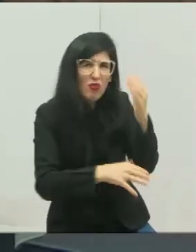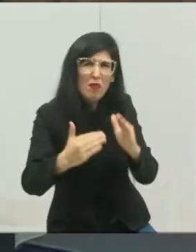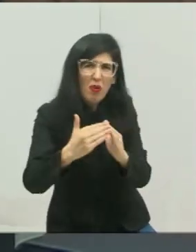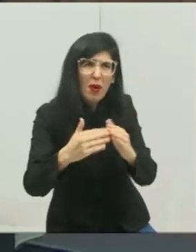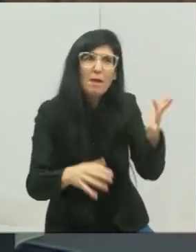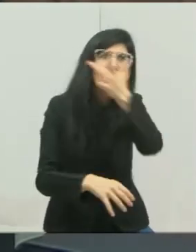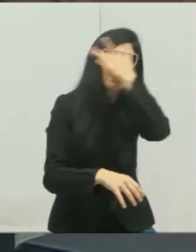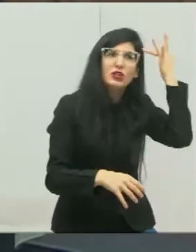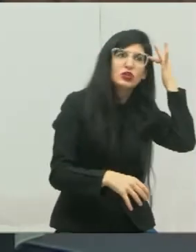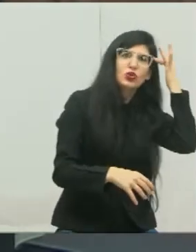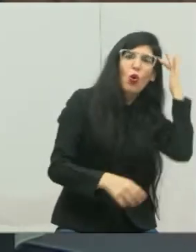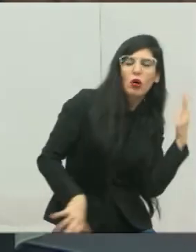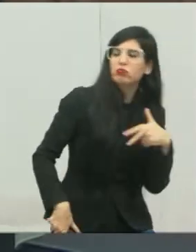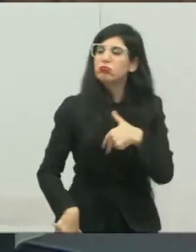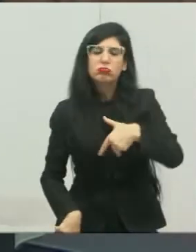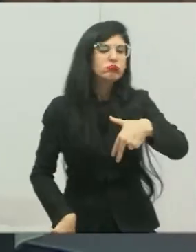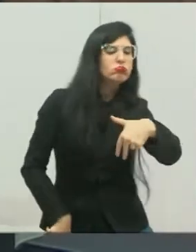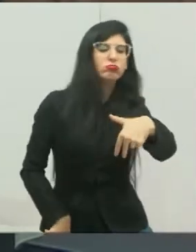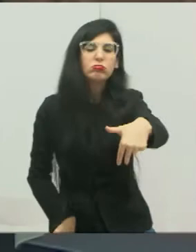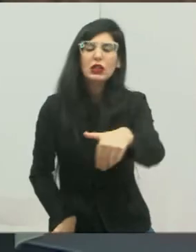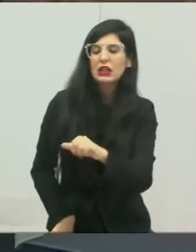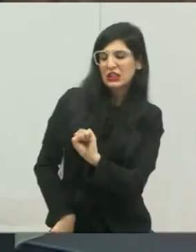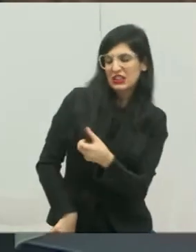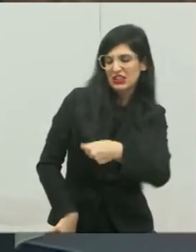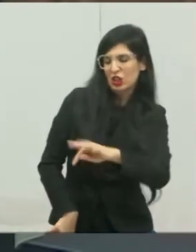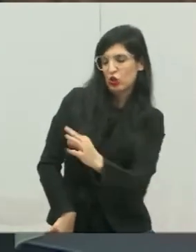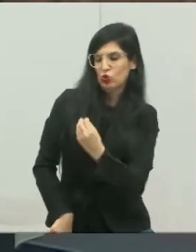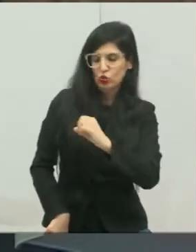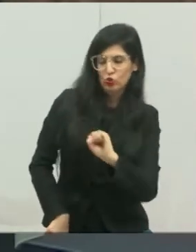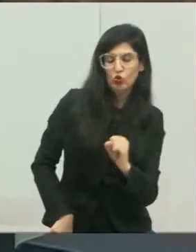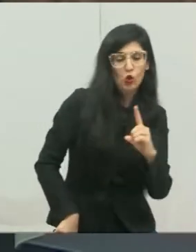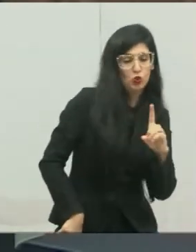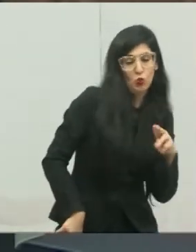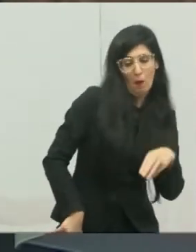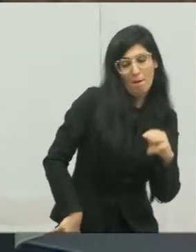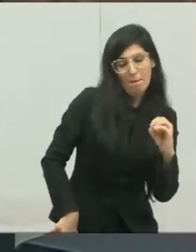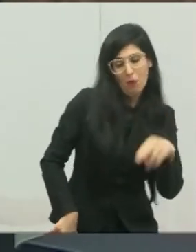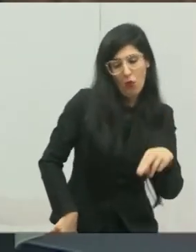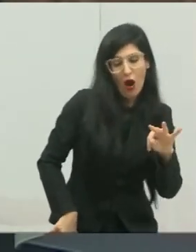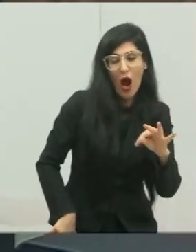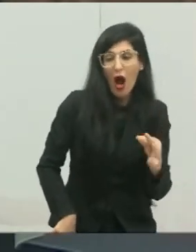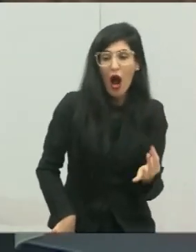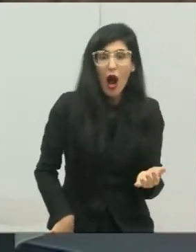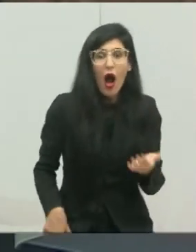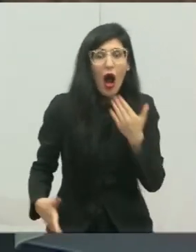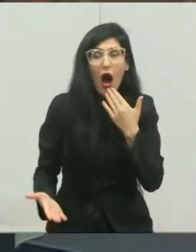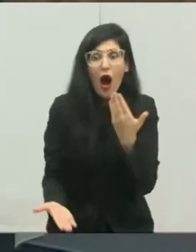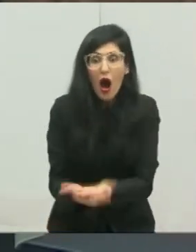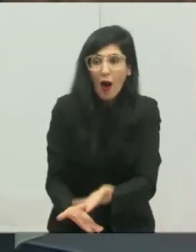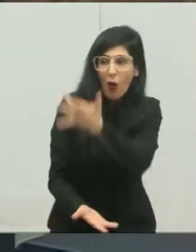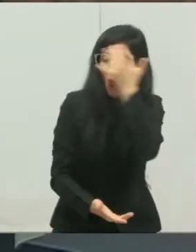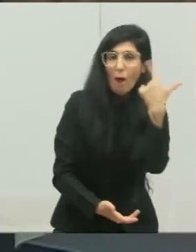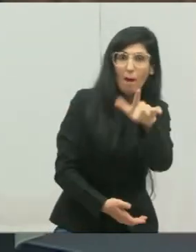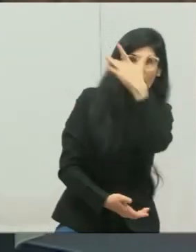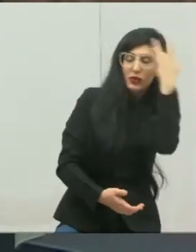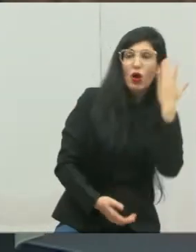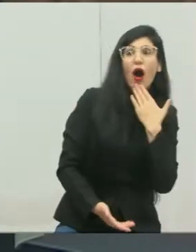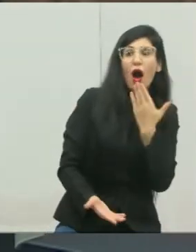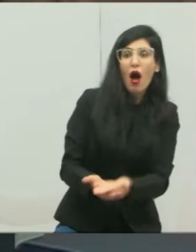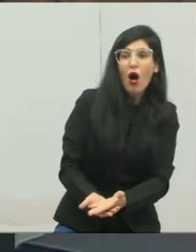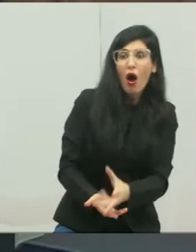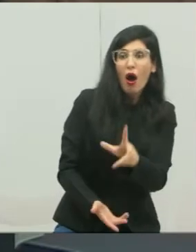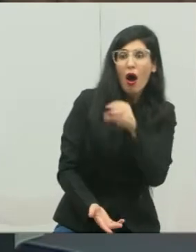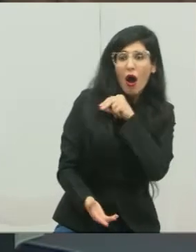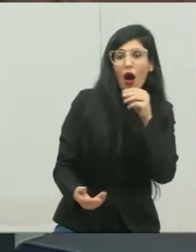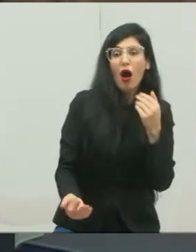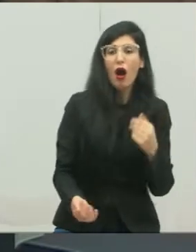Santos Dumont, centro da cidade de Jacareí. A segunda questão, a cobrança da empresa passa de 3 milhões o